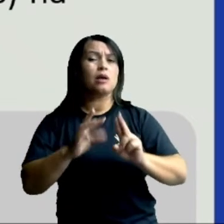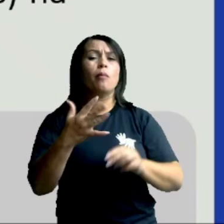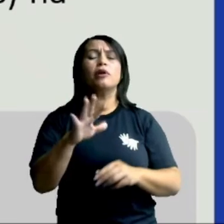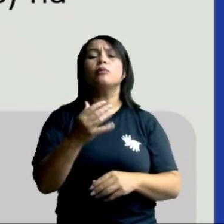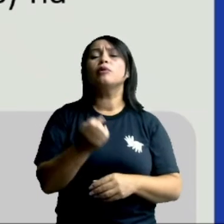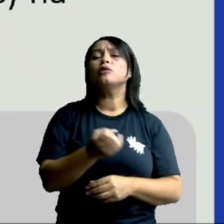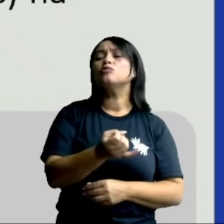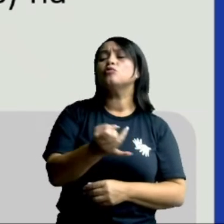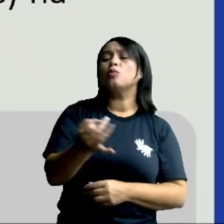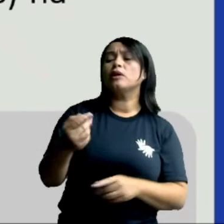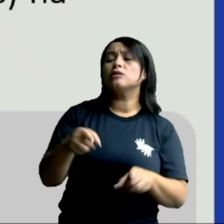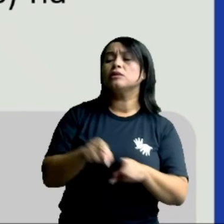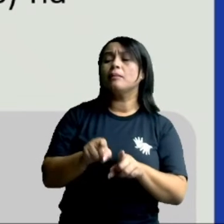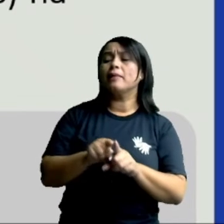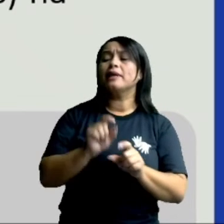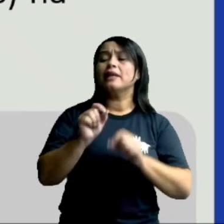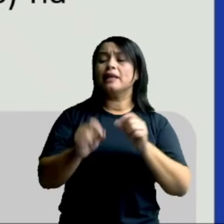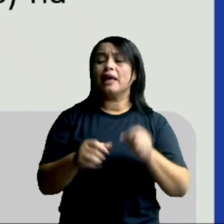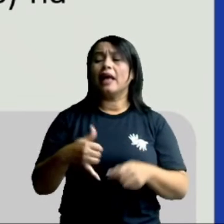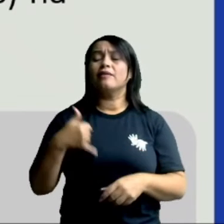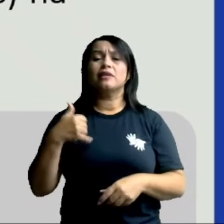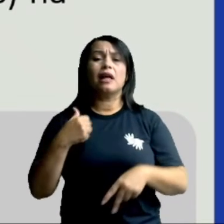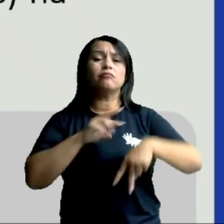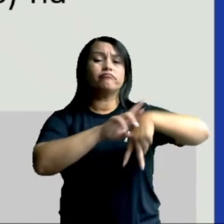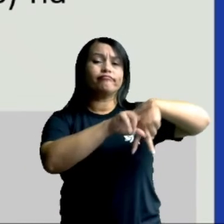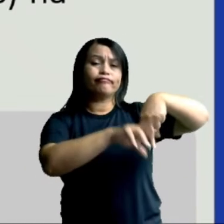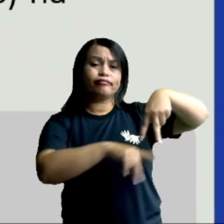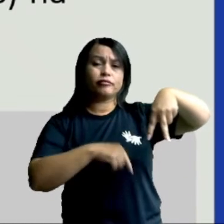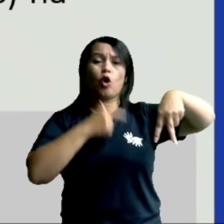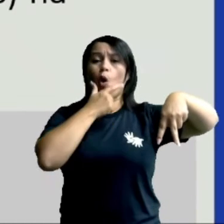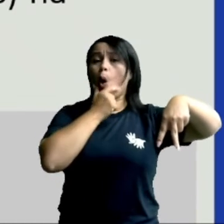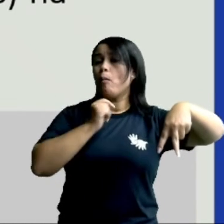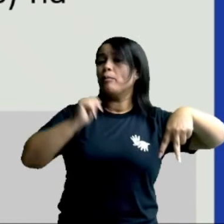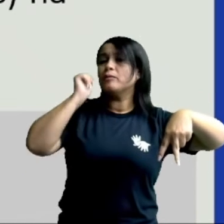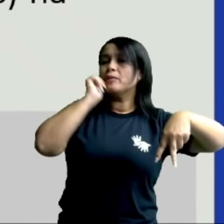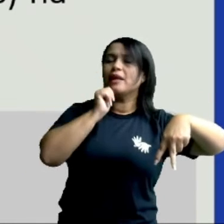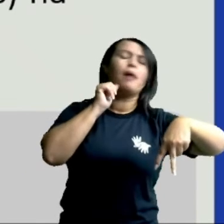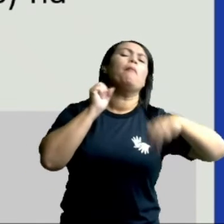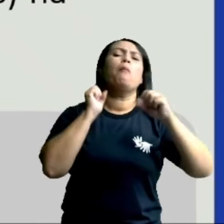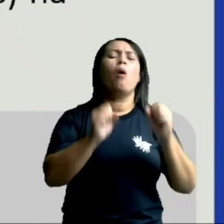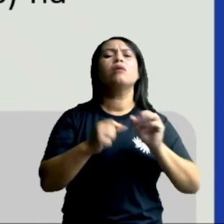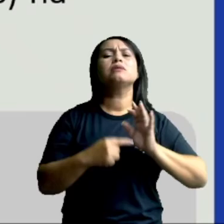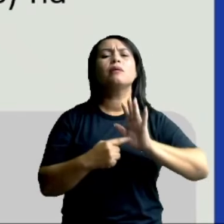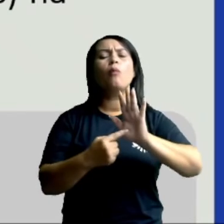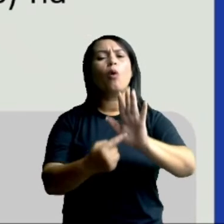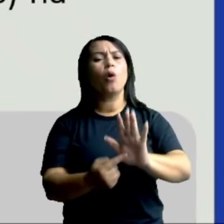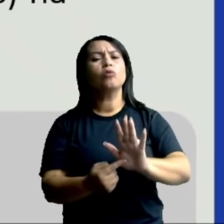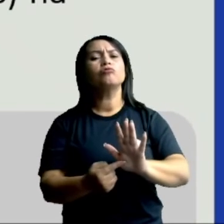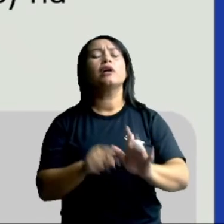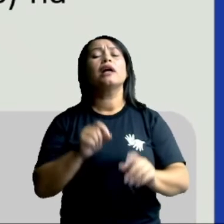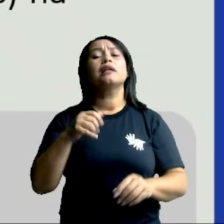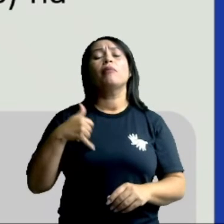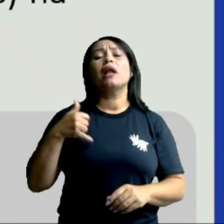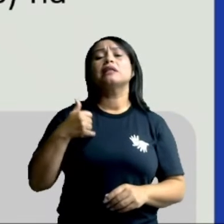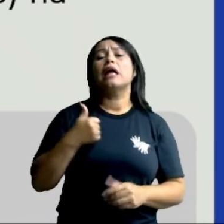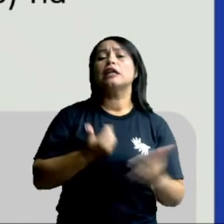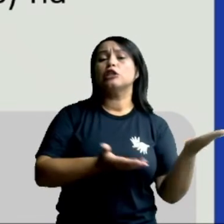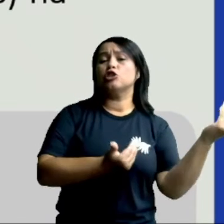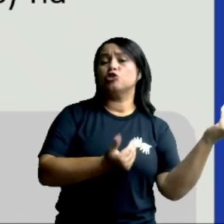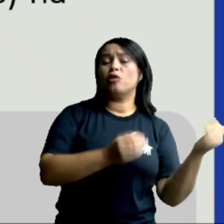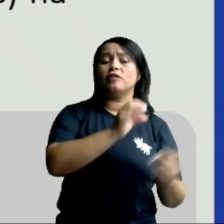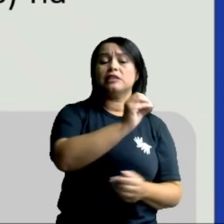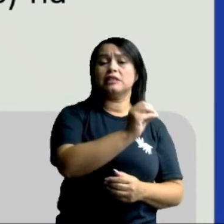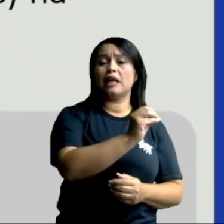etárias da mesma, separando por gênero, masculino e feminino. Pode ser representada pelas faixas etárias de jovens, que vão de